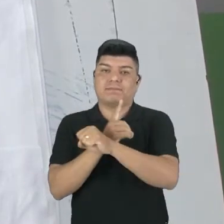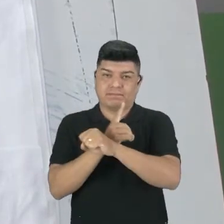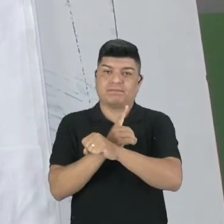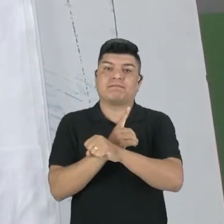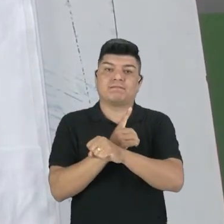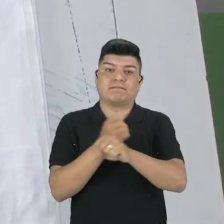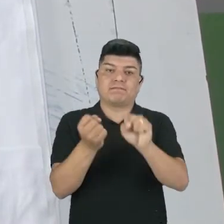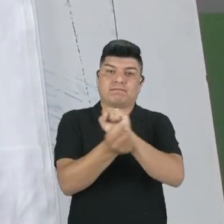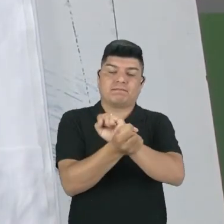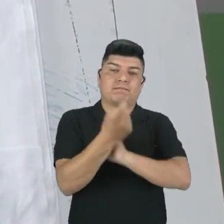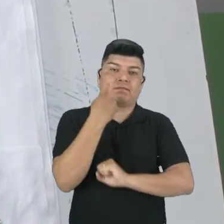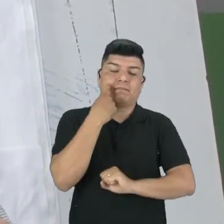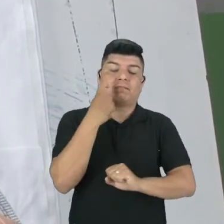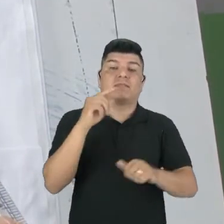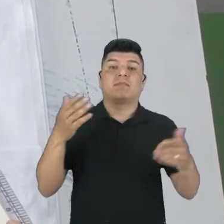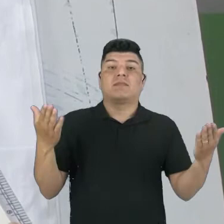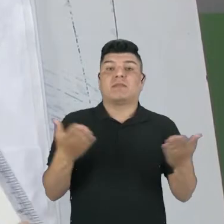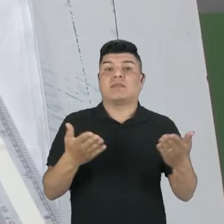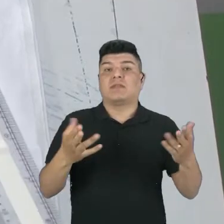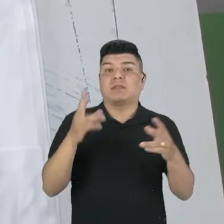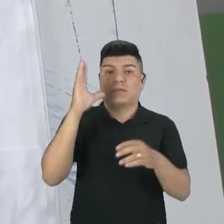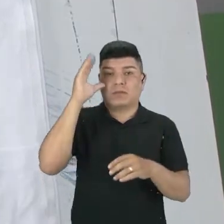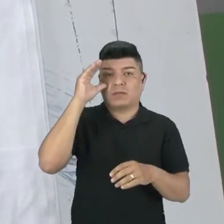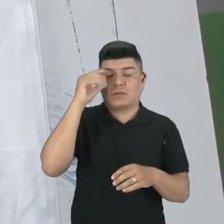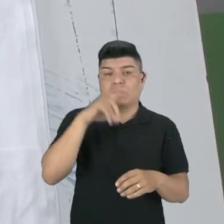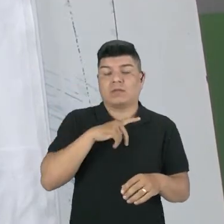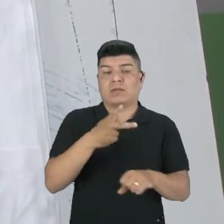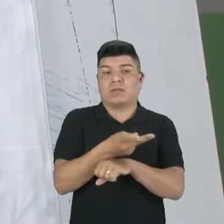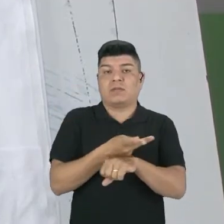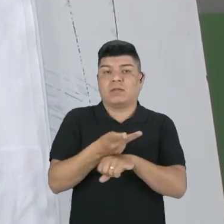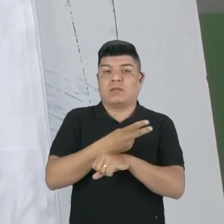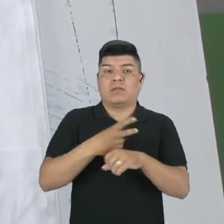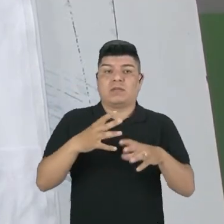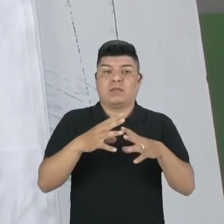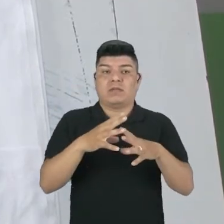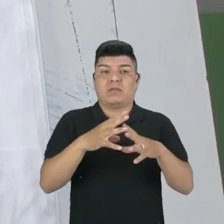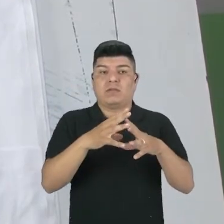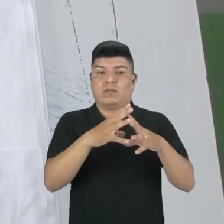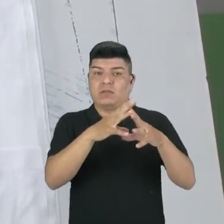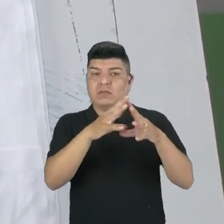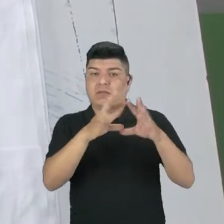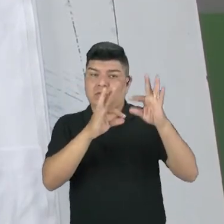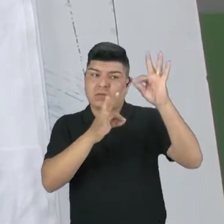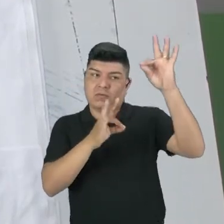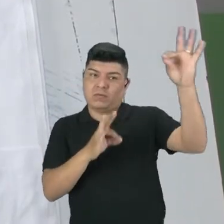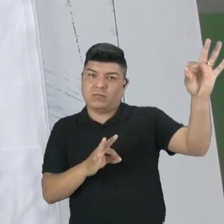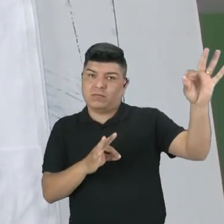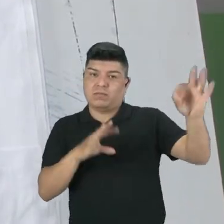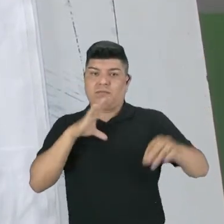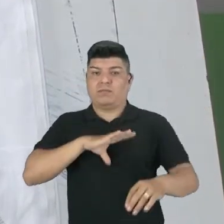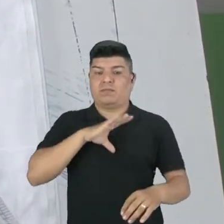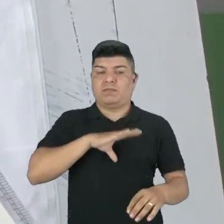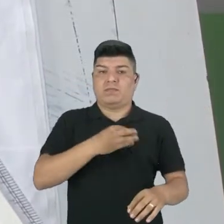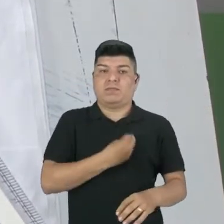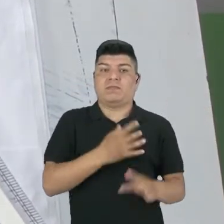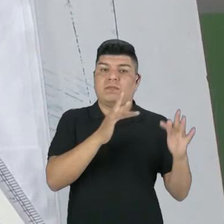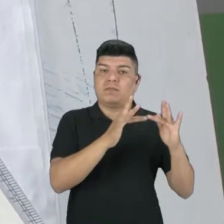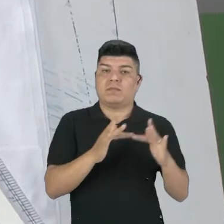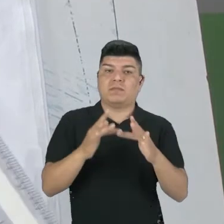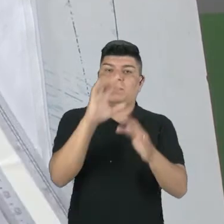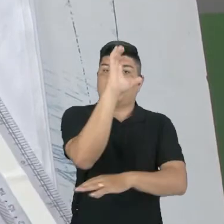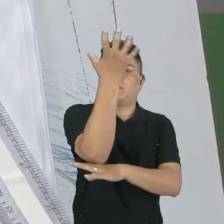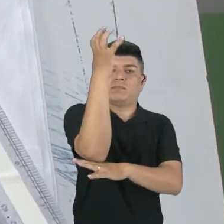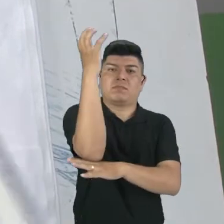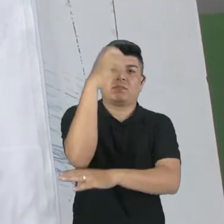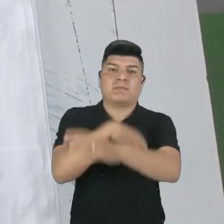uma curiosidade sobre ela é a sua busca em se afastar das cidades, visando uma vida com mais contato com a